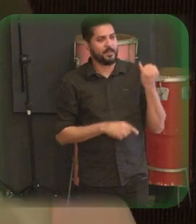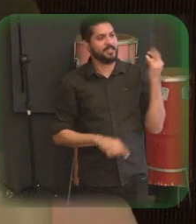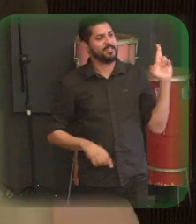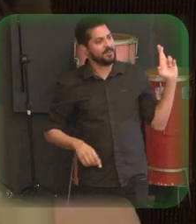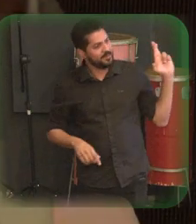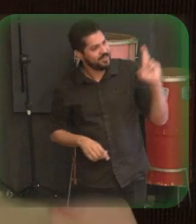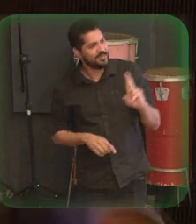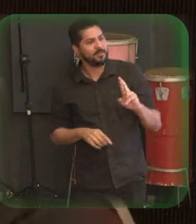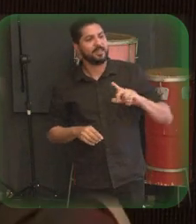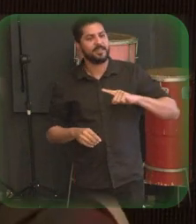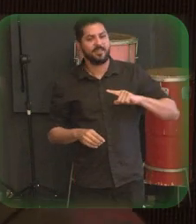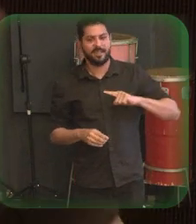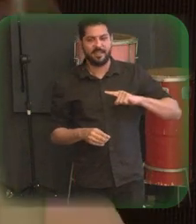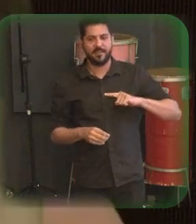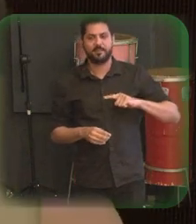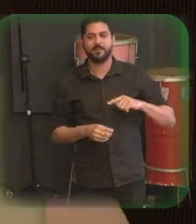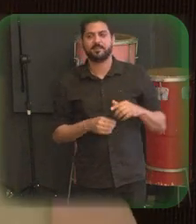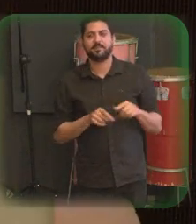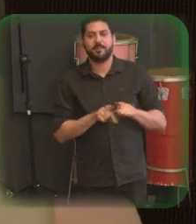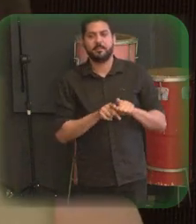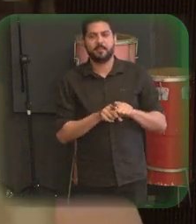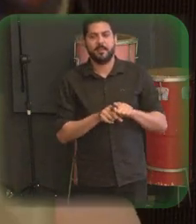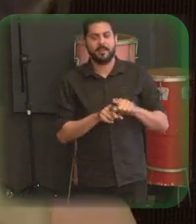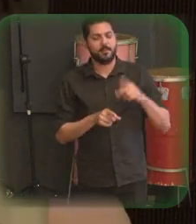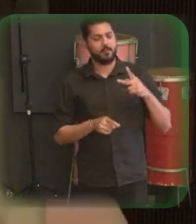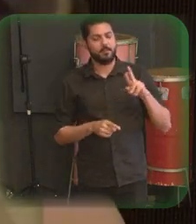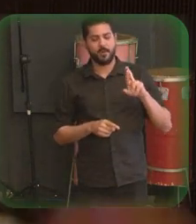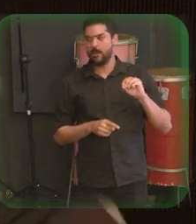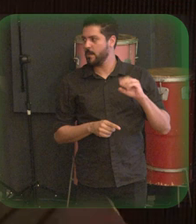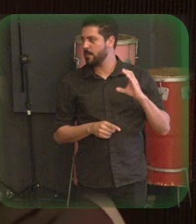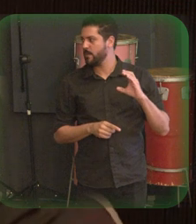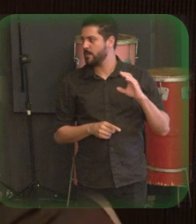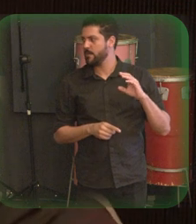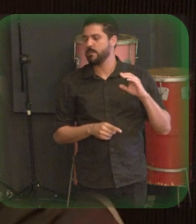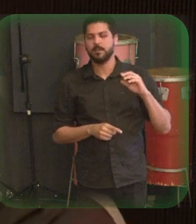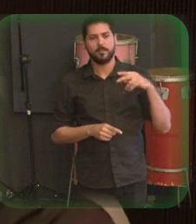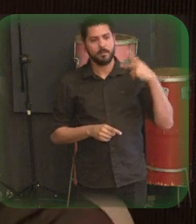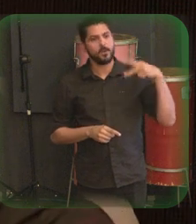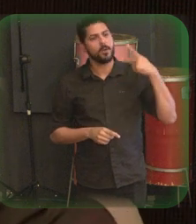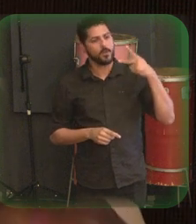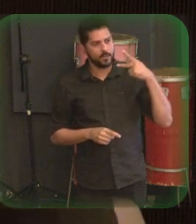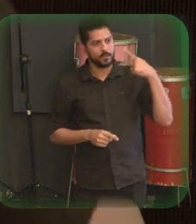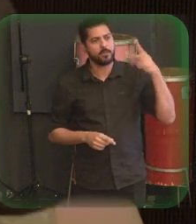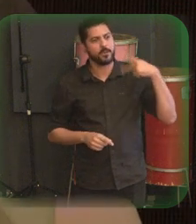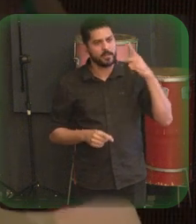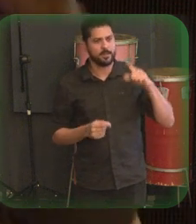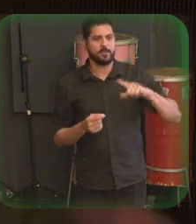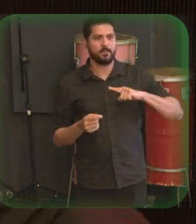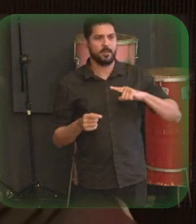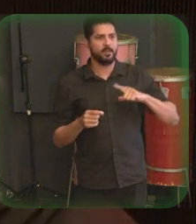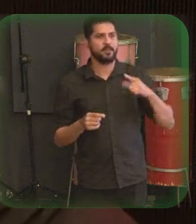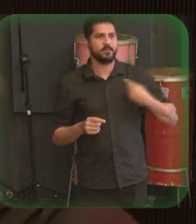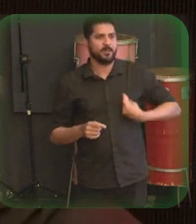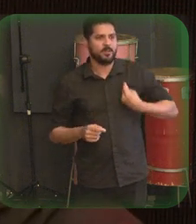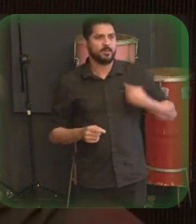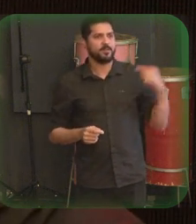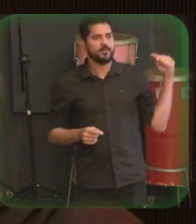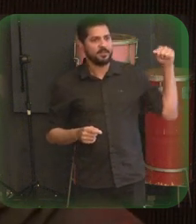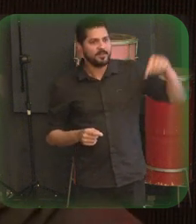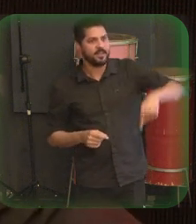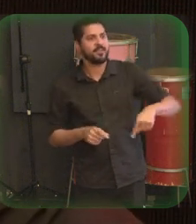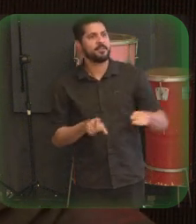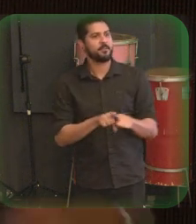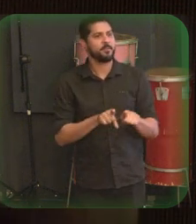reitoria, nossa procuradora, doutora Letícia, nosso procurador, ex-procurador do IFPE, doutor Varejão, obrigado pela presença carinhosa